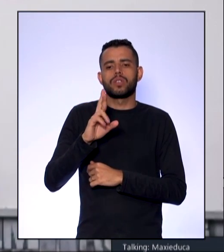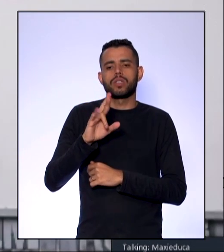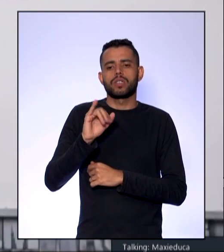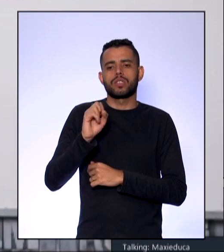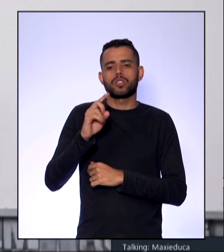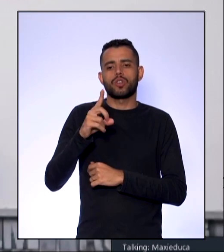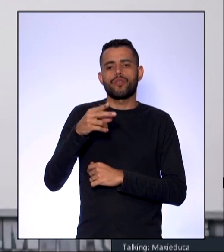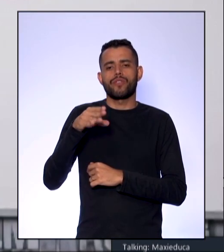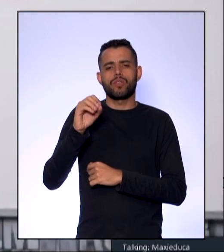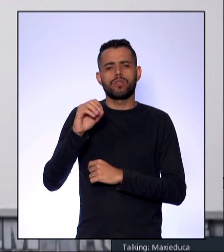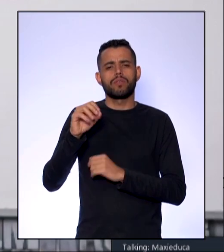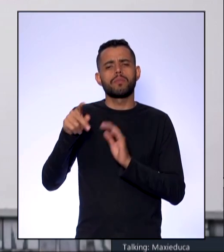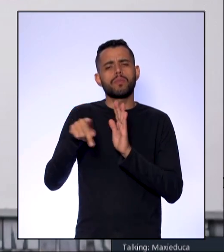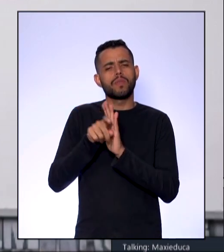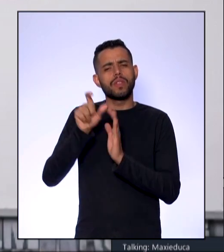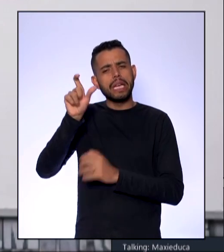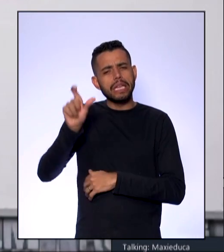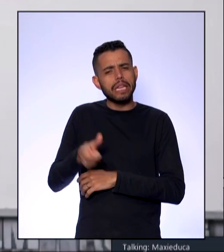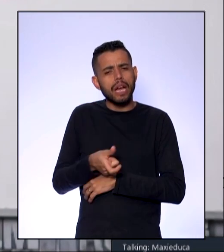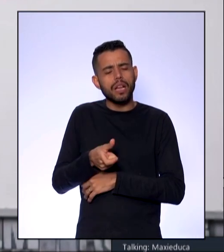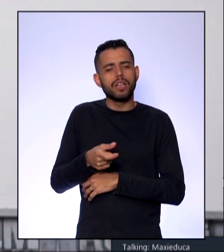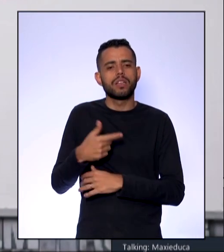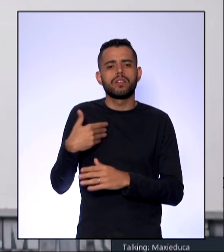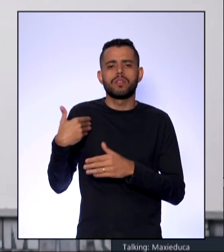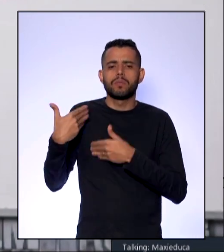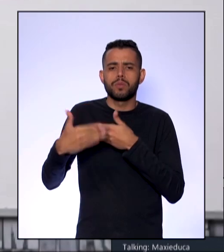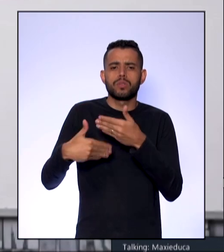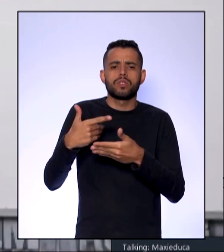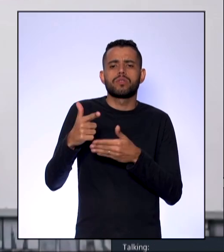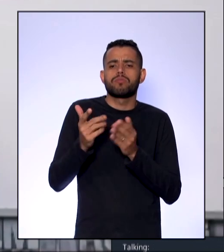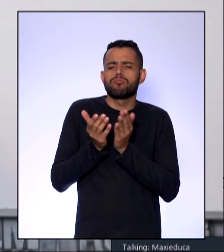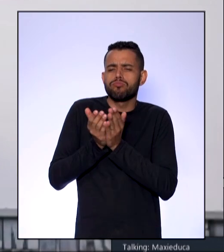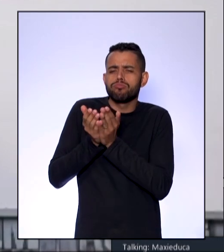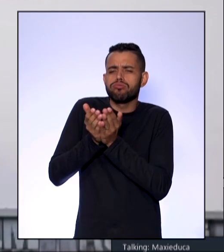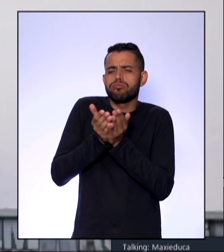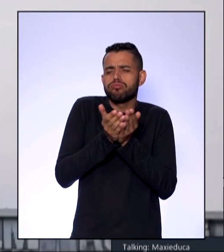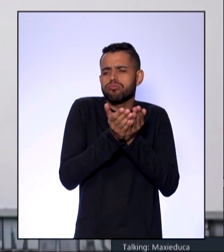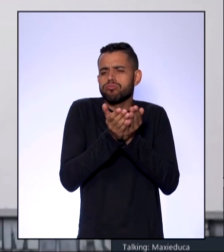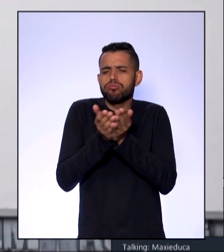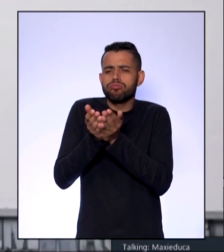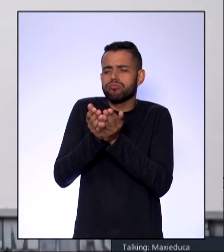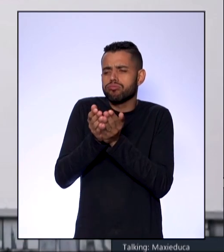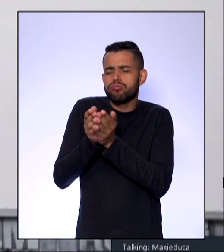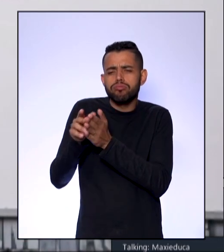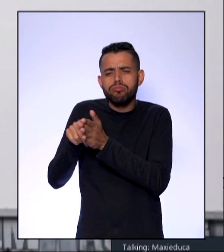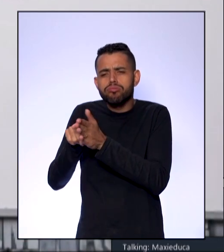processo que nós chamamos de expansão, né, marítima, em